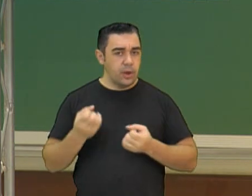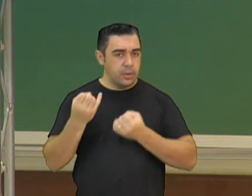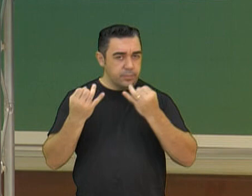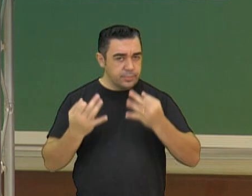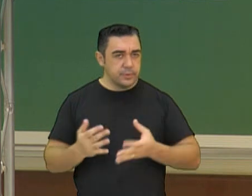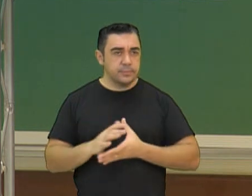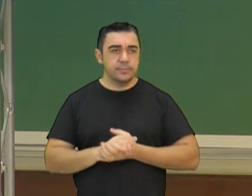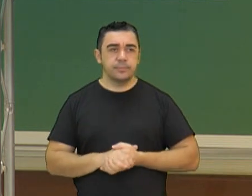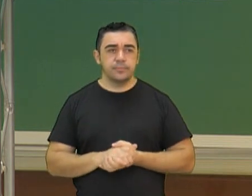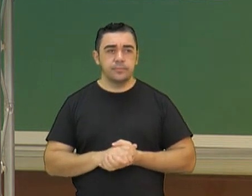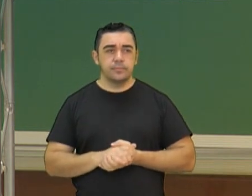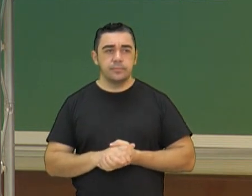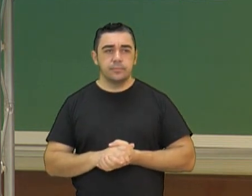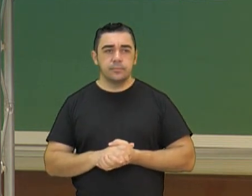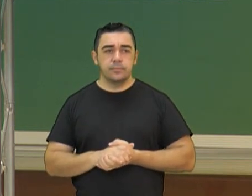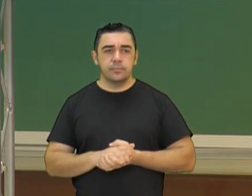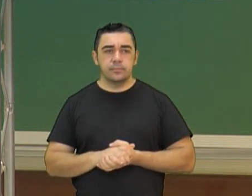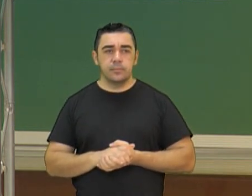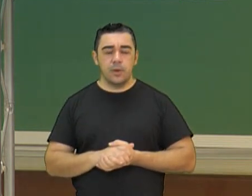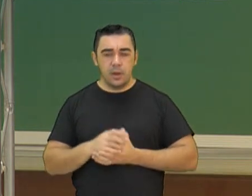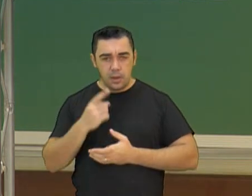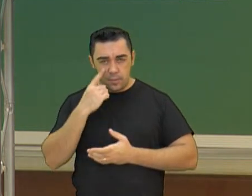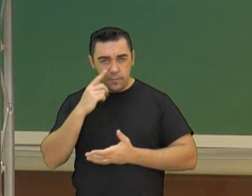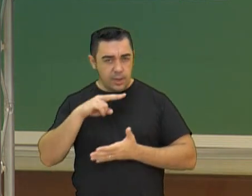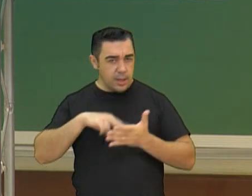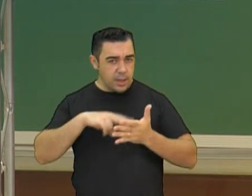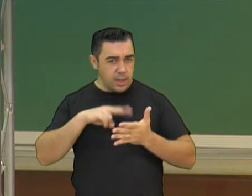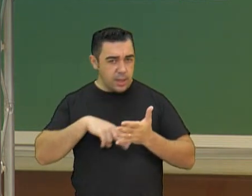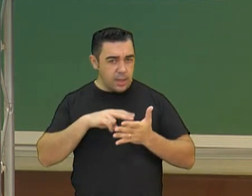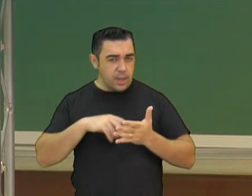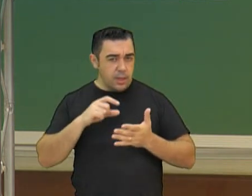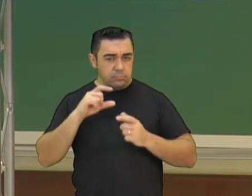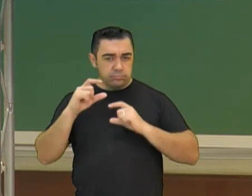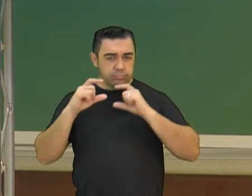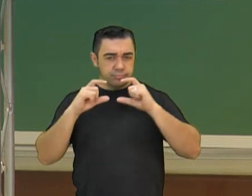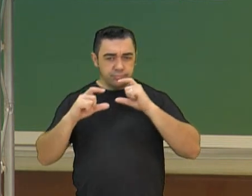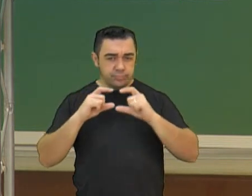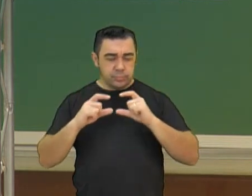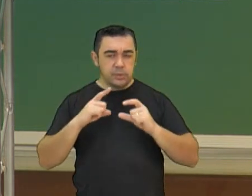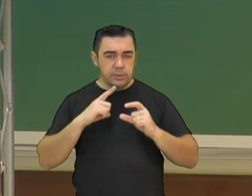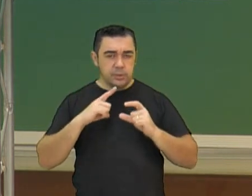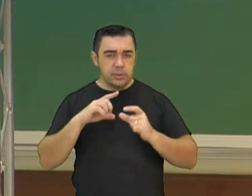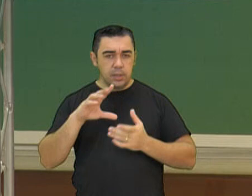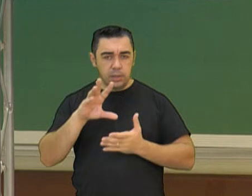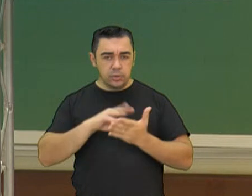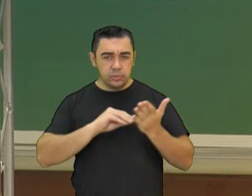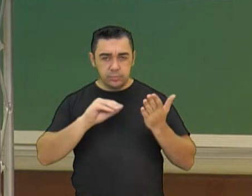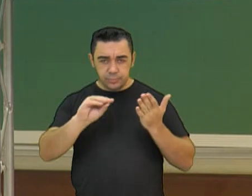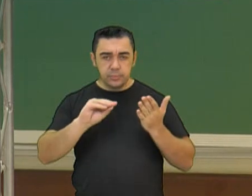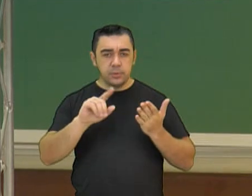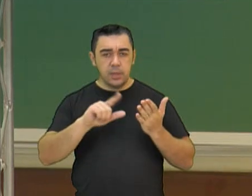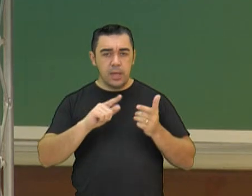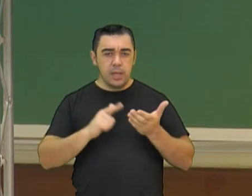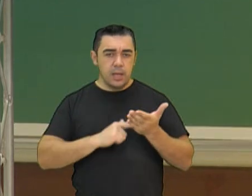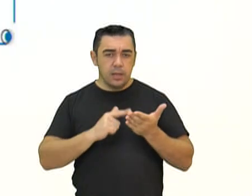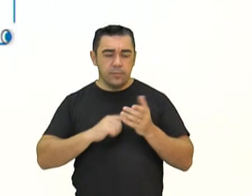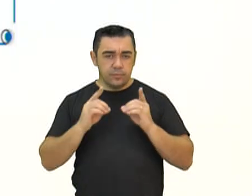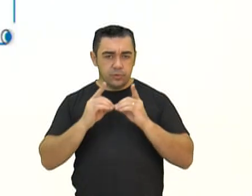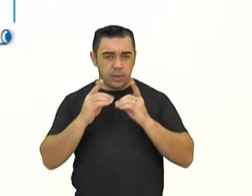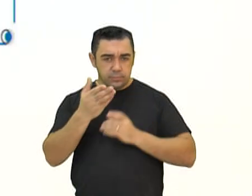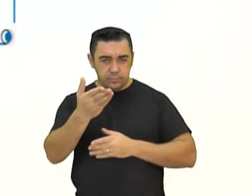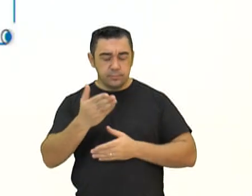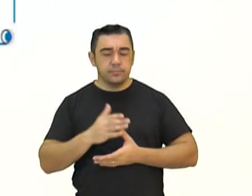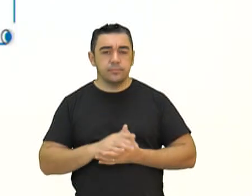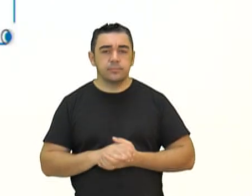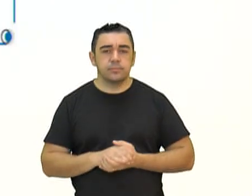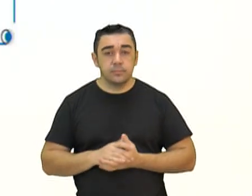discutiu. Vamos agora ler aqui alguns fragmentos que foram extraídos do livro didático do sétimo ano.